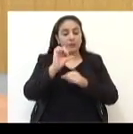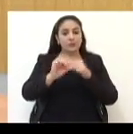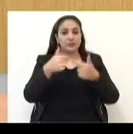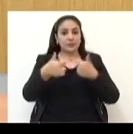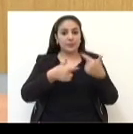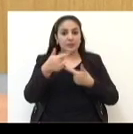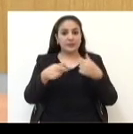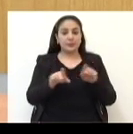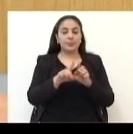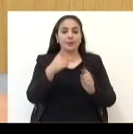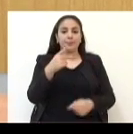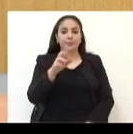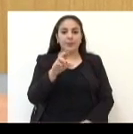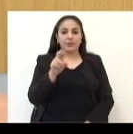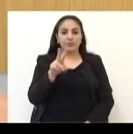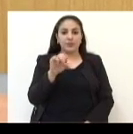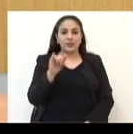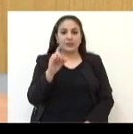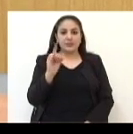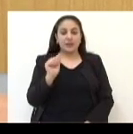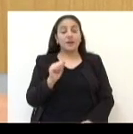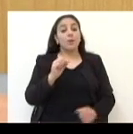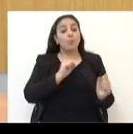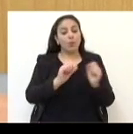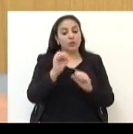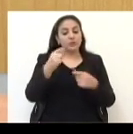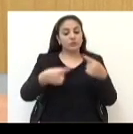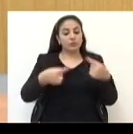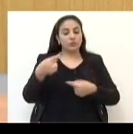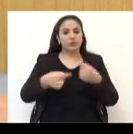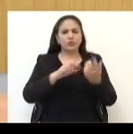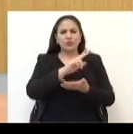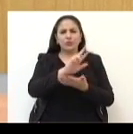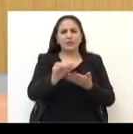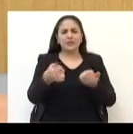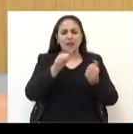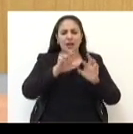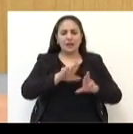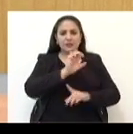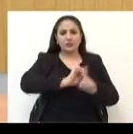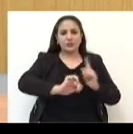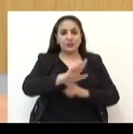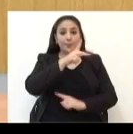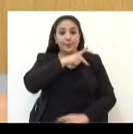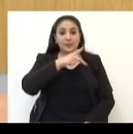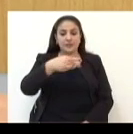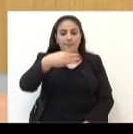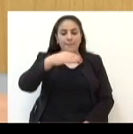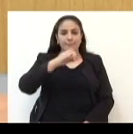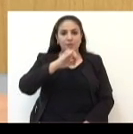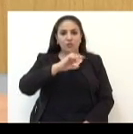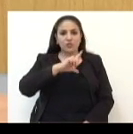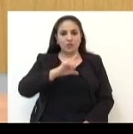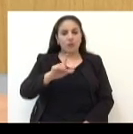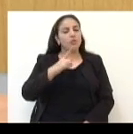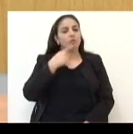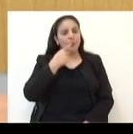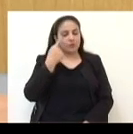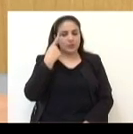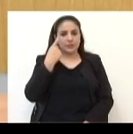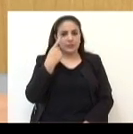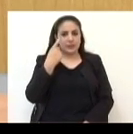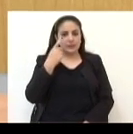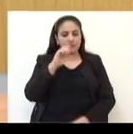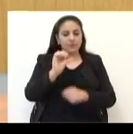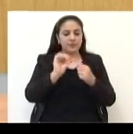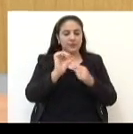e previdenciária está sendo debatida por diferentes segmentos sociais. O presidente Michel Temer já manifestou interesse